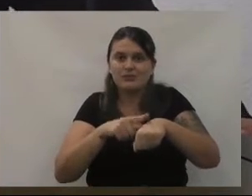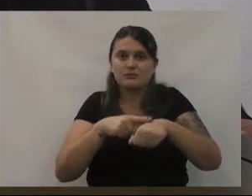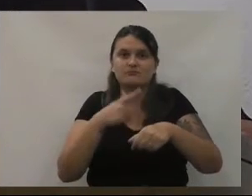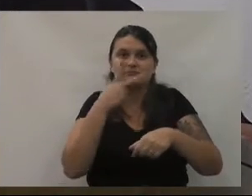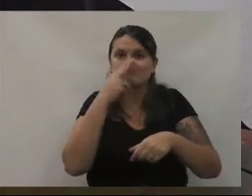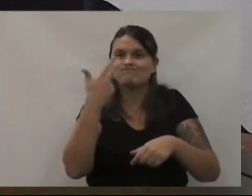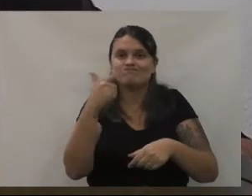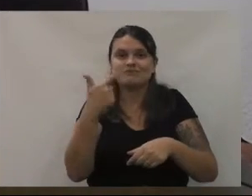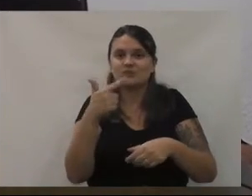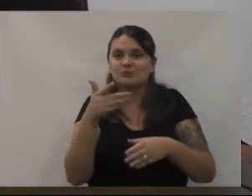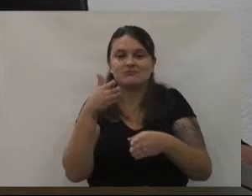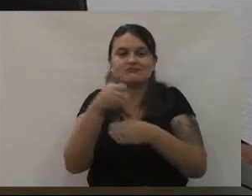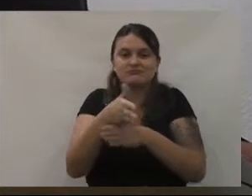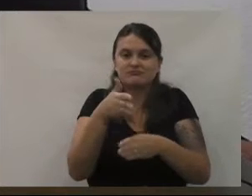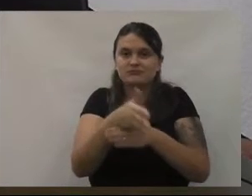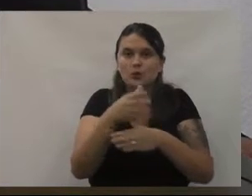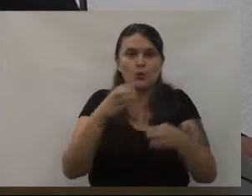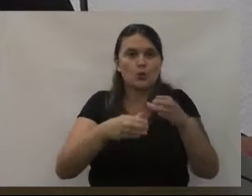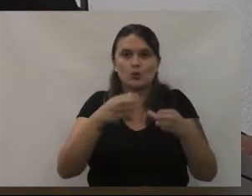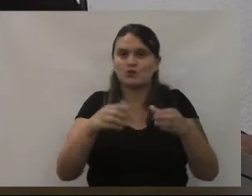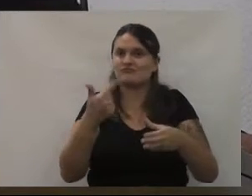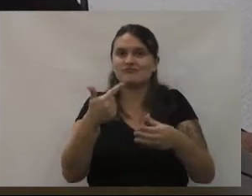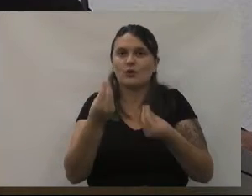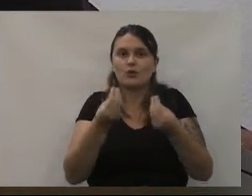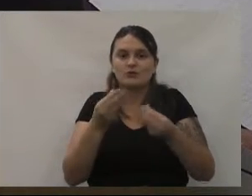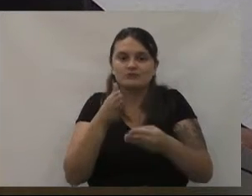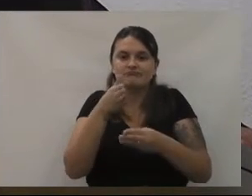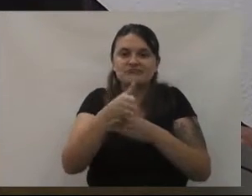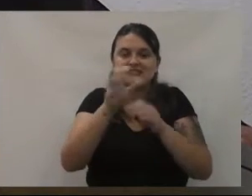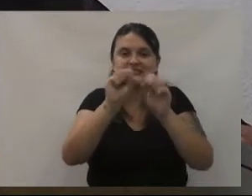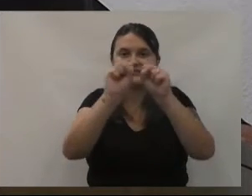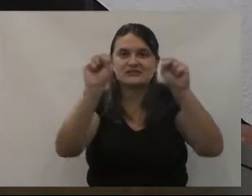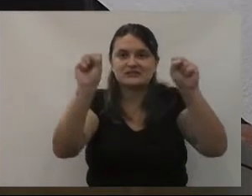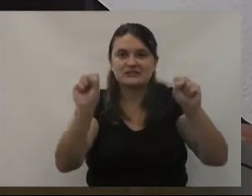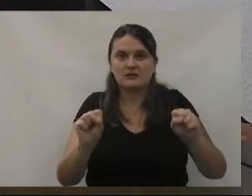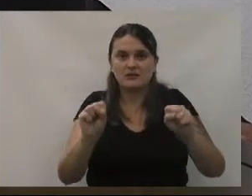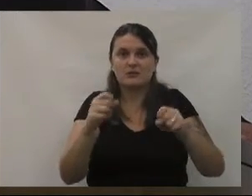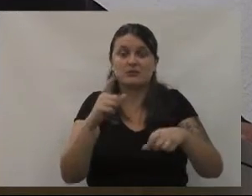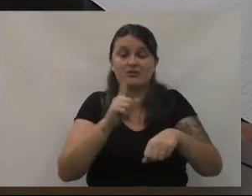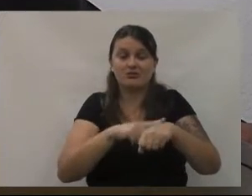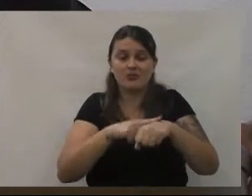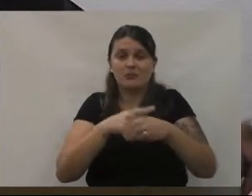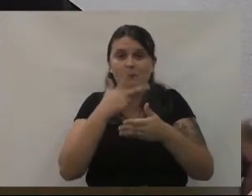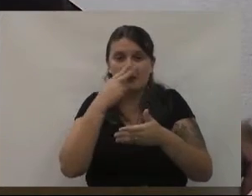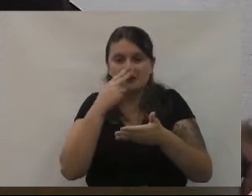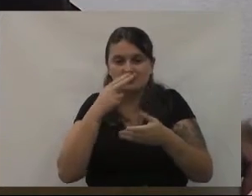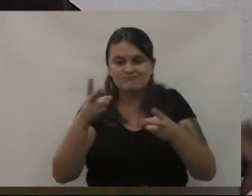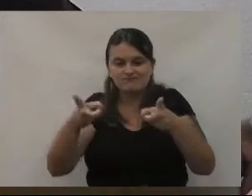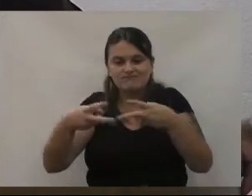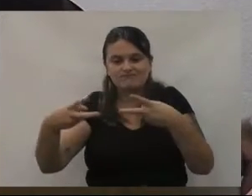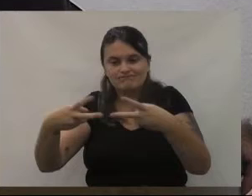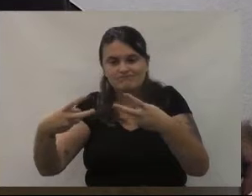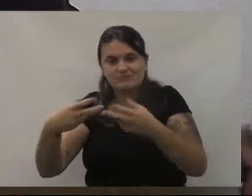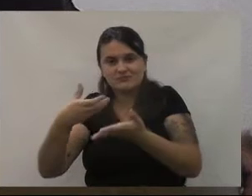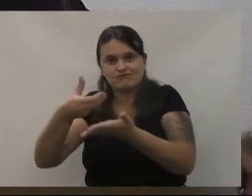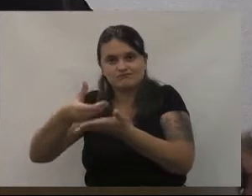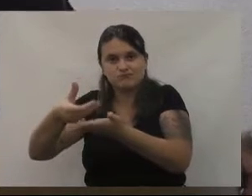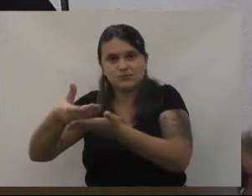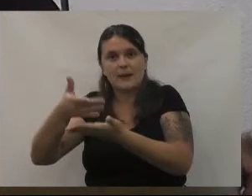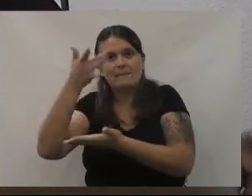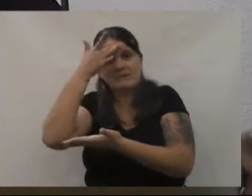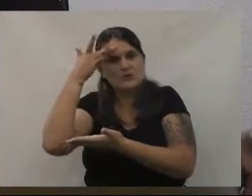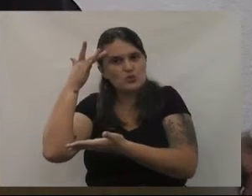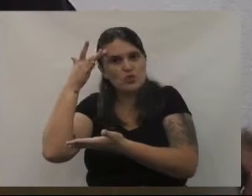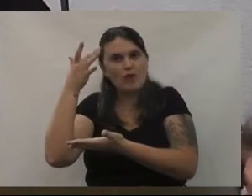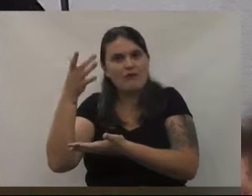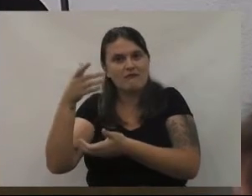que não ingressa mais ninguém no sistema, e é justamente no momento em que começa a aumentar mais os segurados